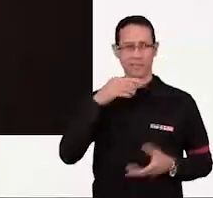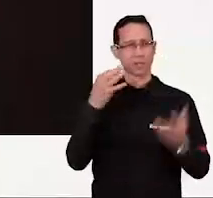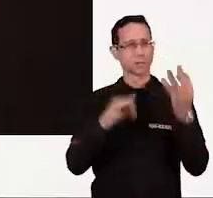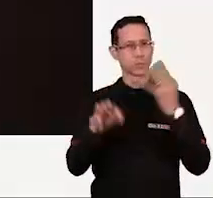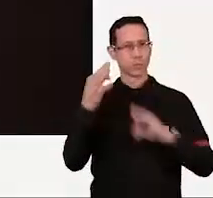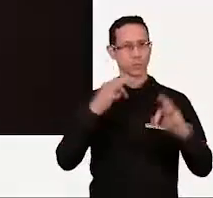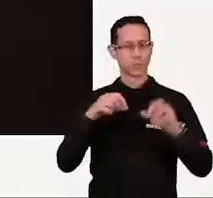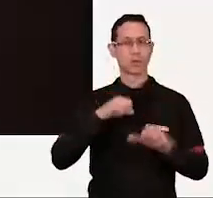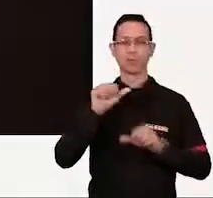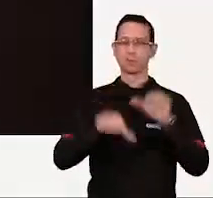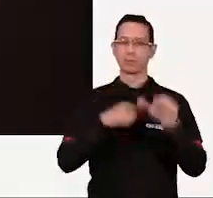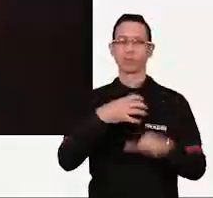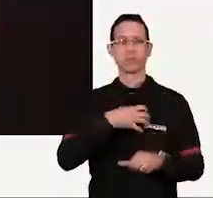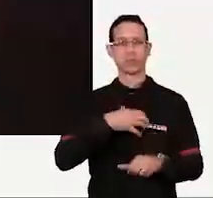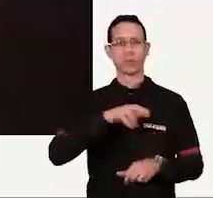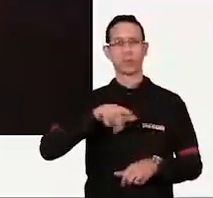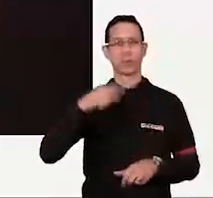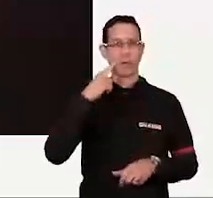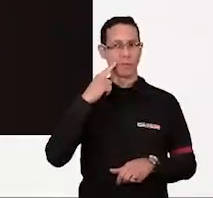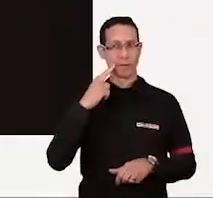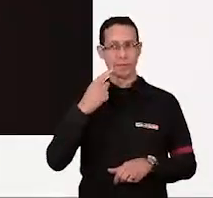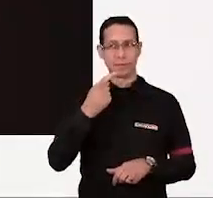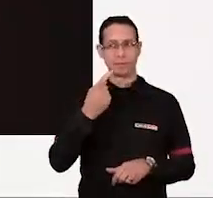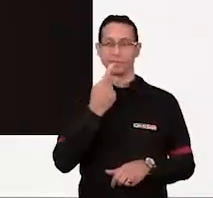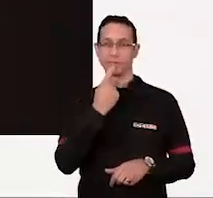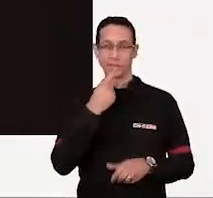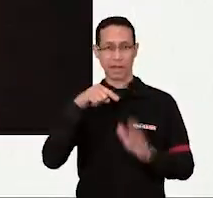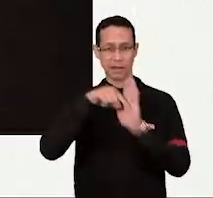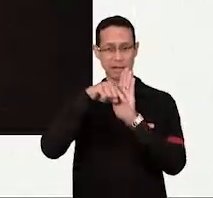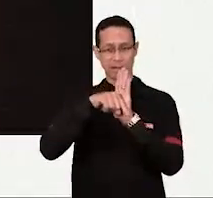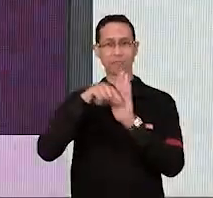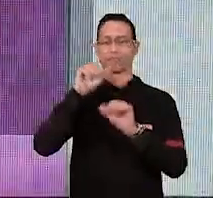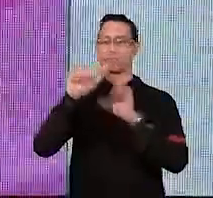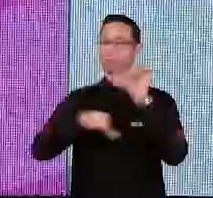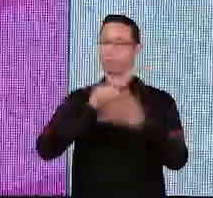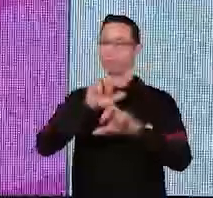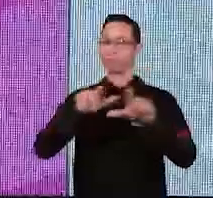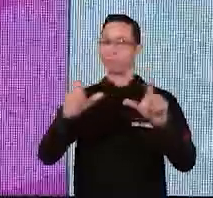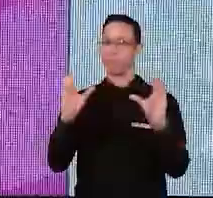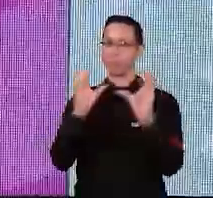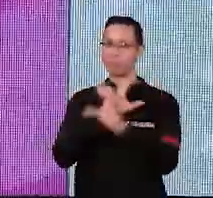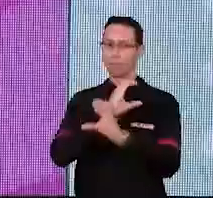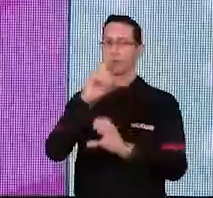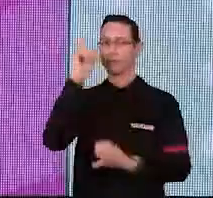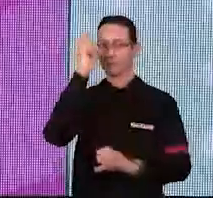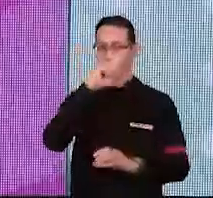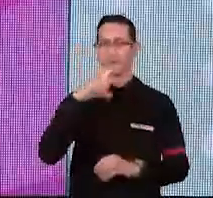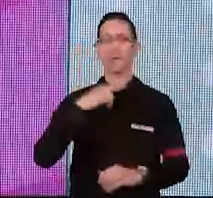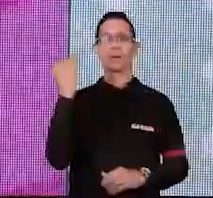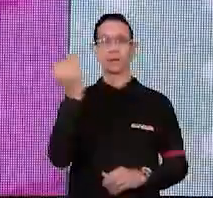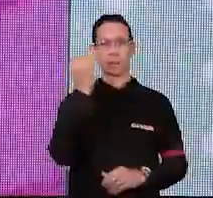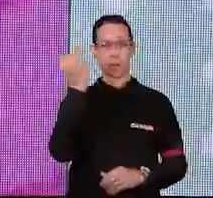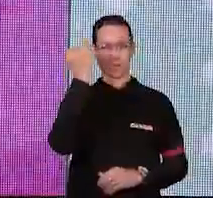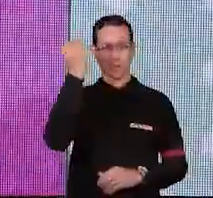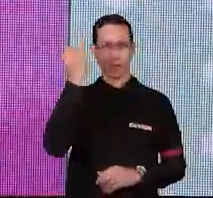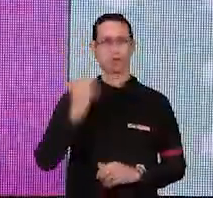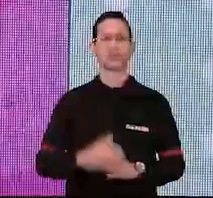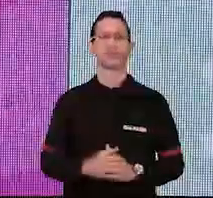vai ter alteração muitas vezes no hemograma desse animal, né? No hemograma completo. Então, assim, é muito importante a gente